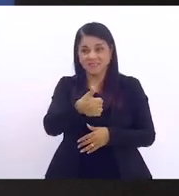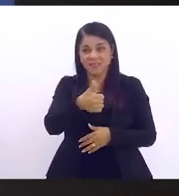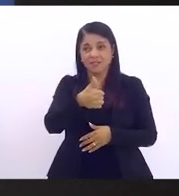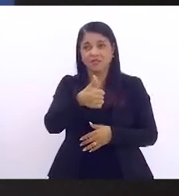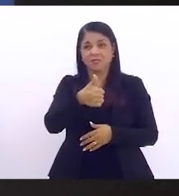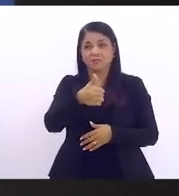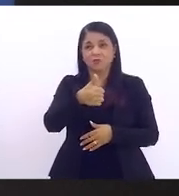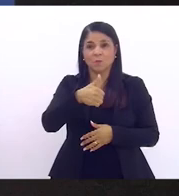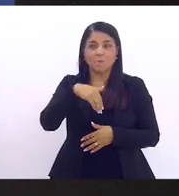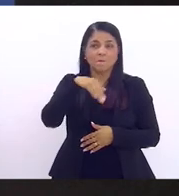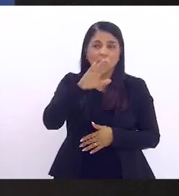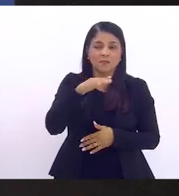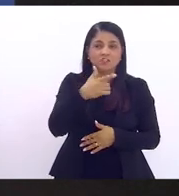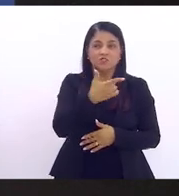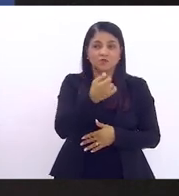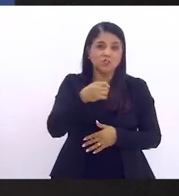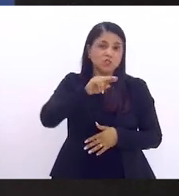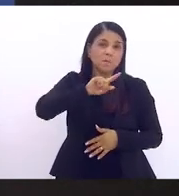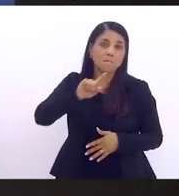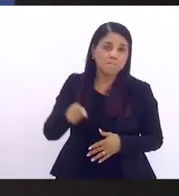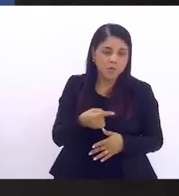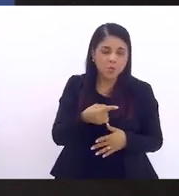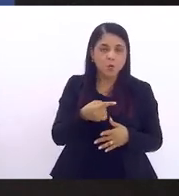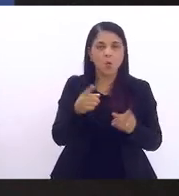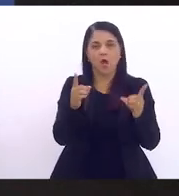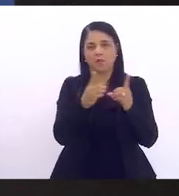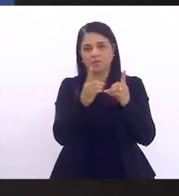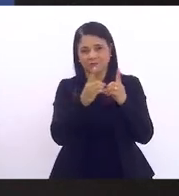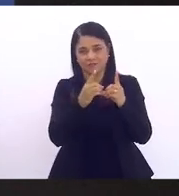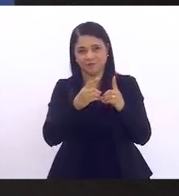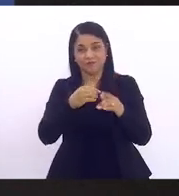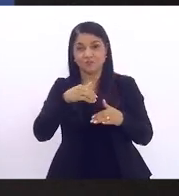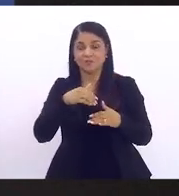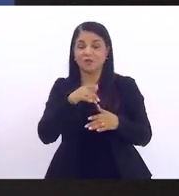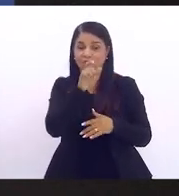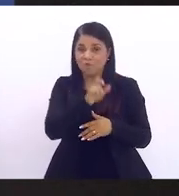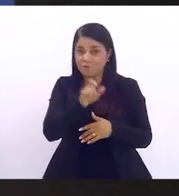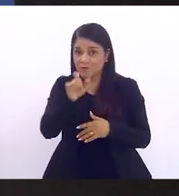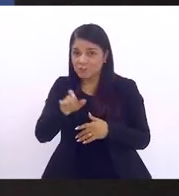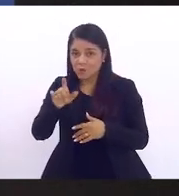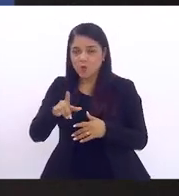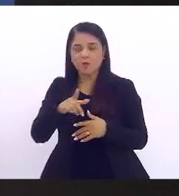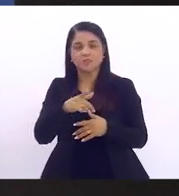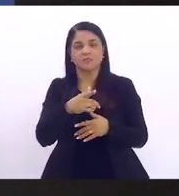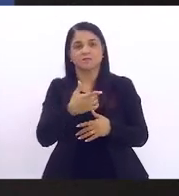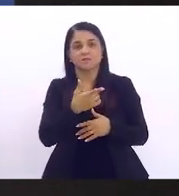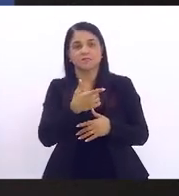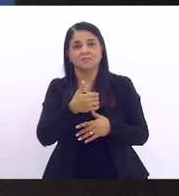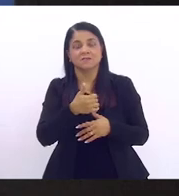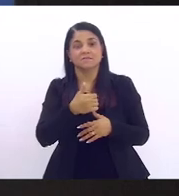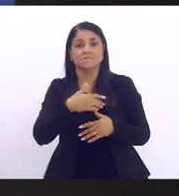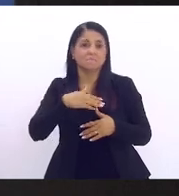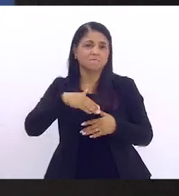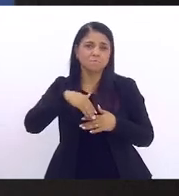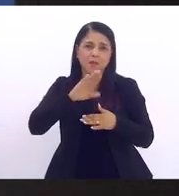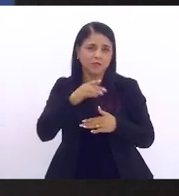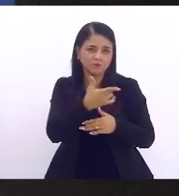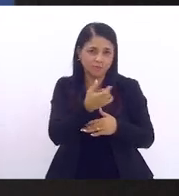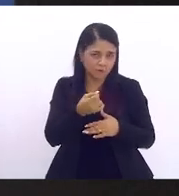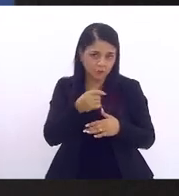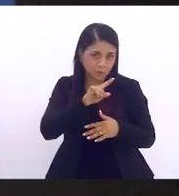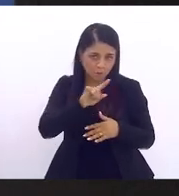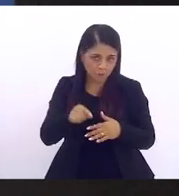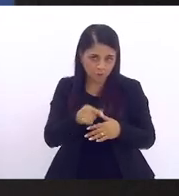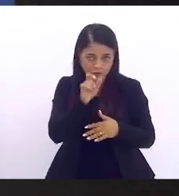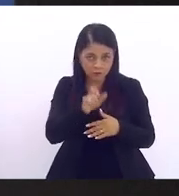20 atendimentos são 20 20.000 pessoas que tiveram suas vidas salvas ali tiveram